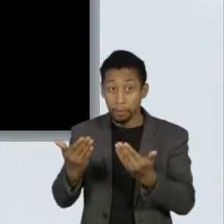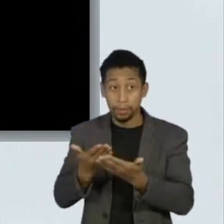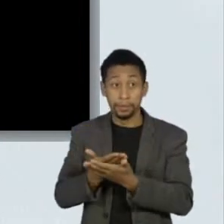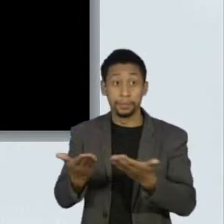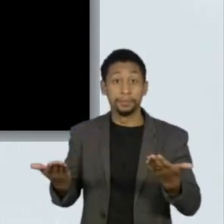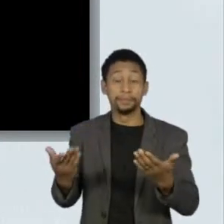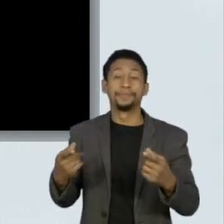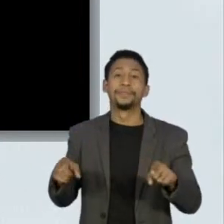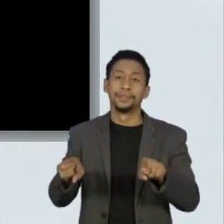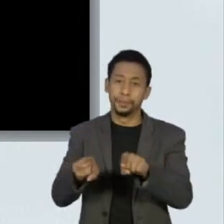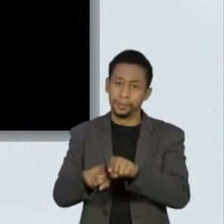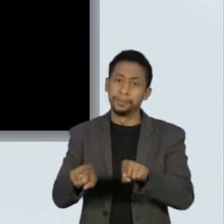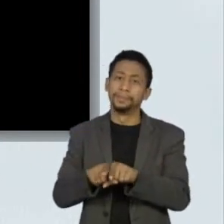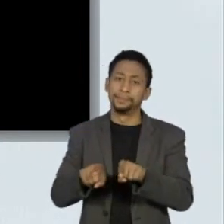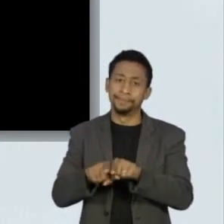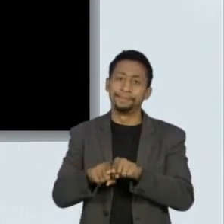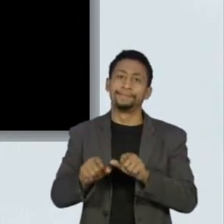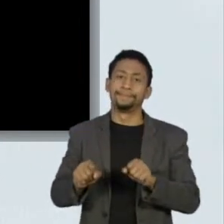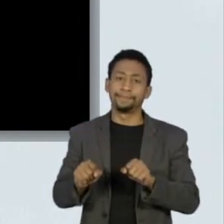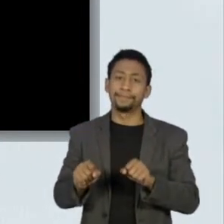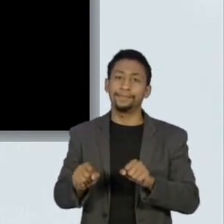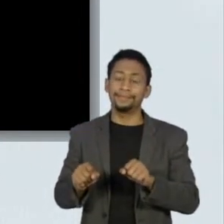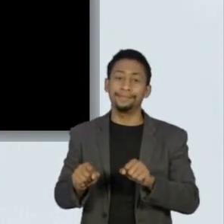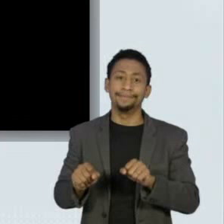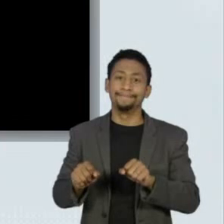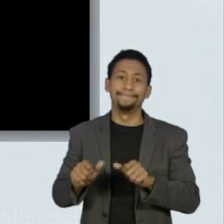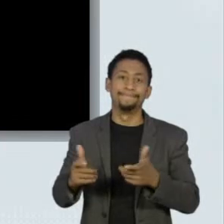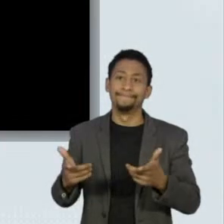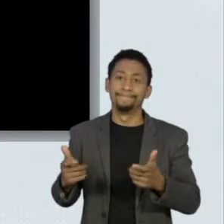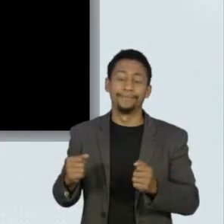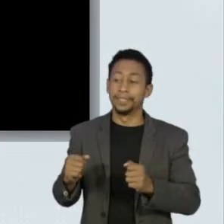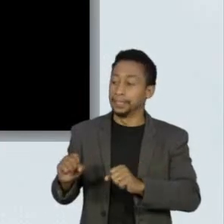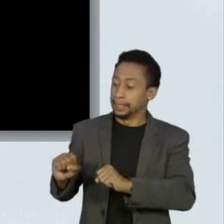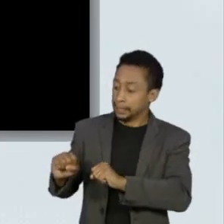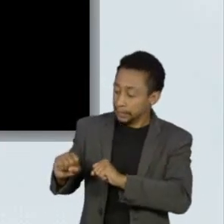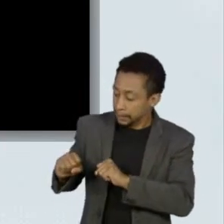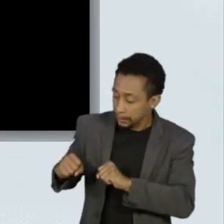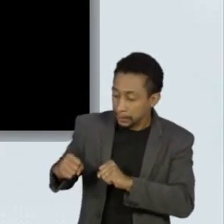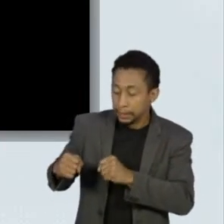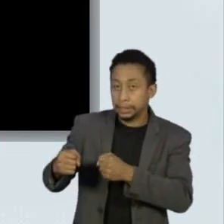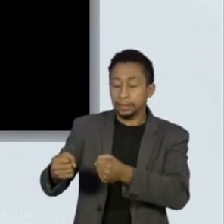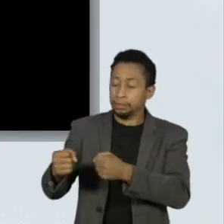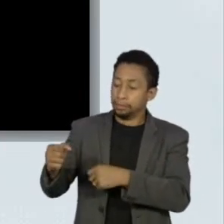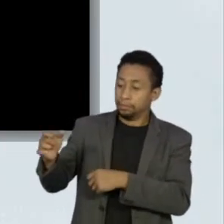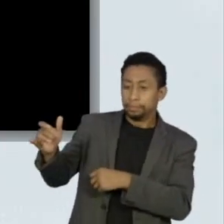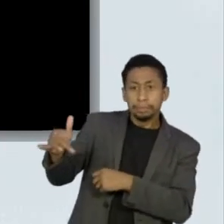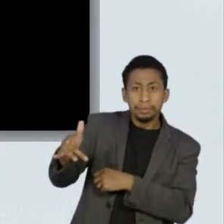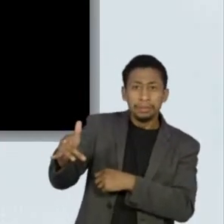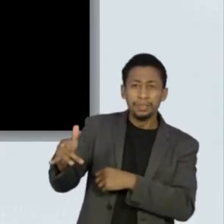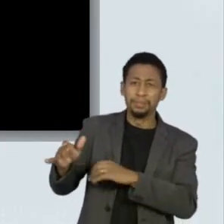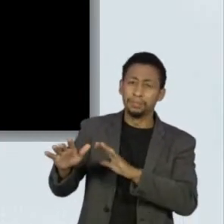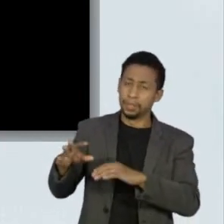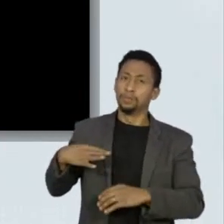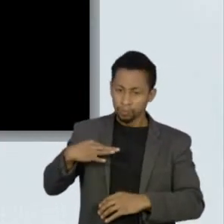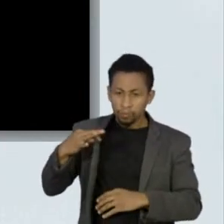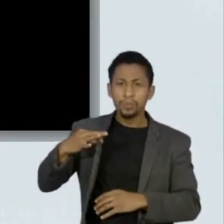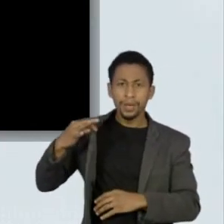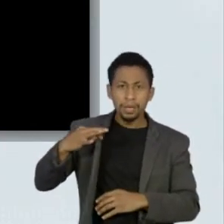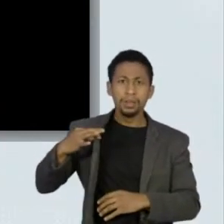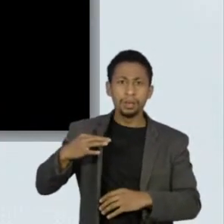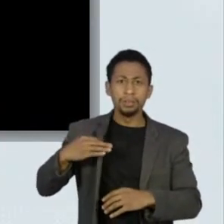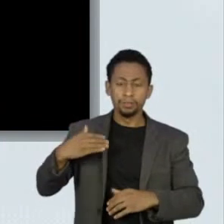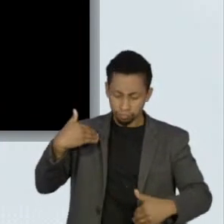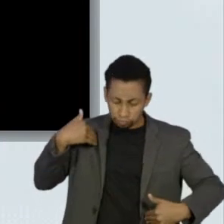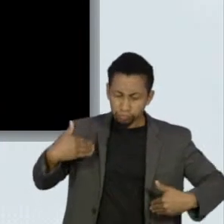mas também, como se fosse pouco esse grande esforço, eles mesmos se voluntariam, oferecem seu próprio